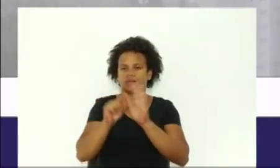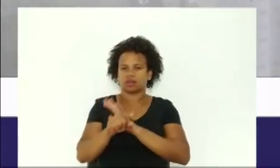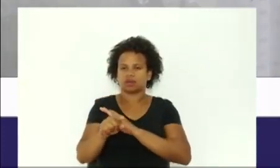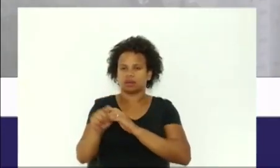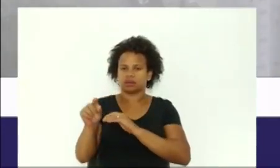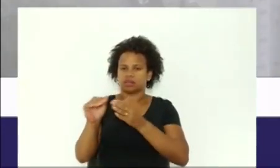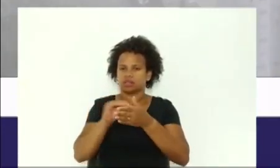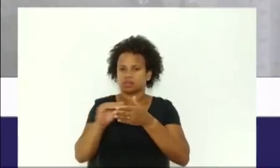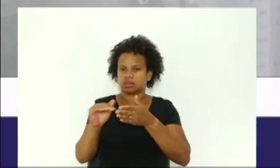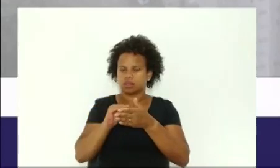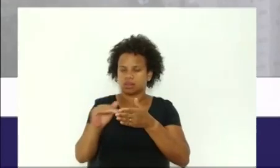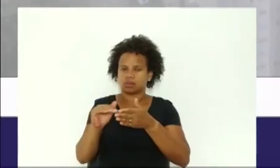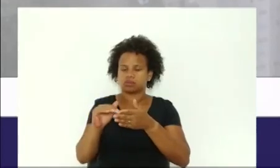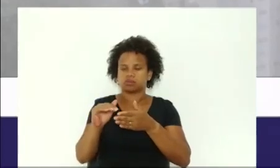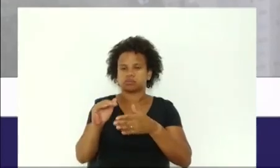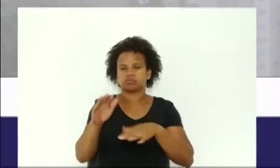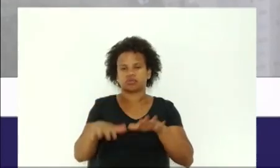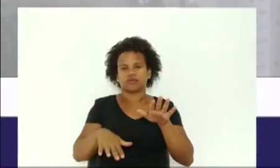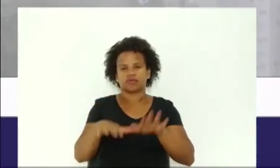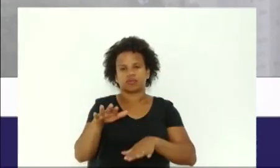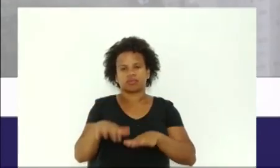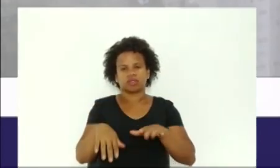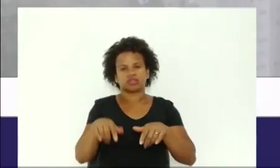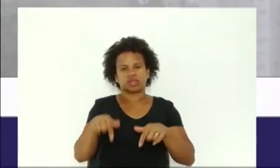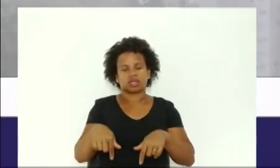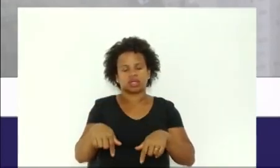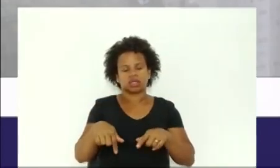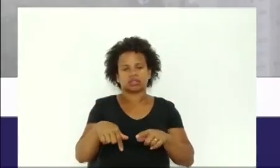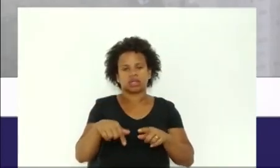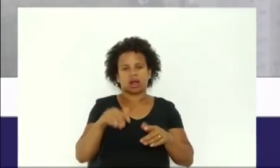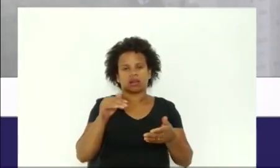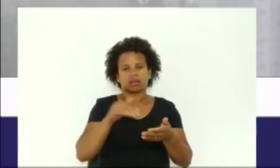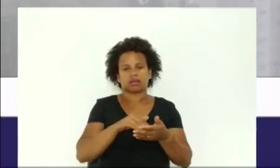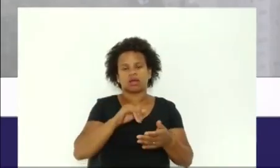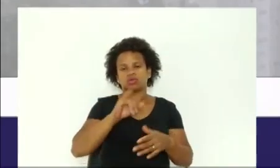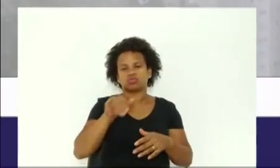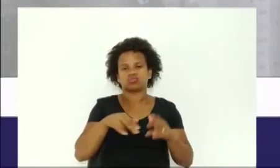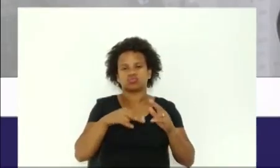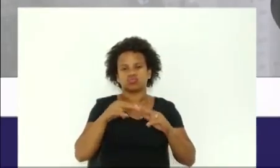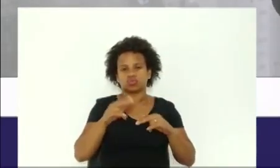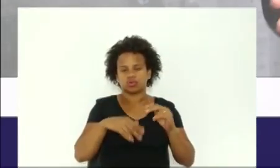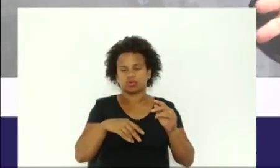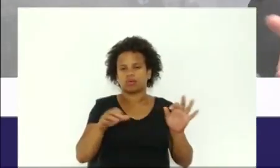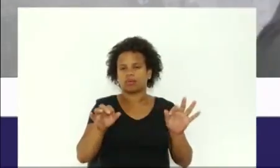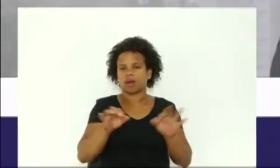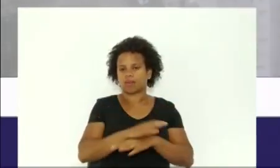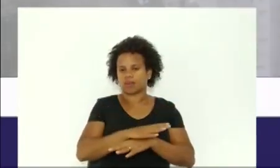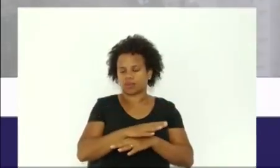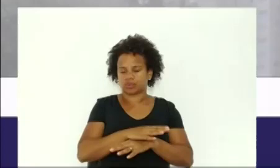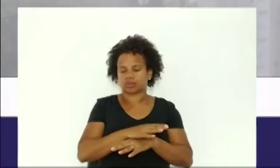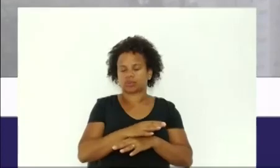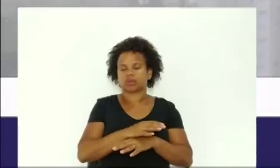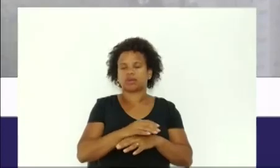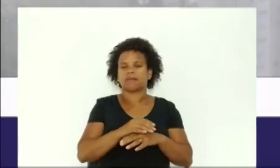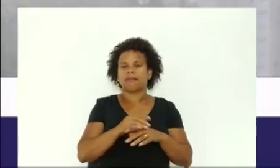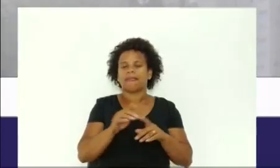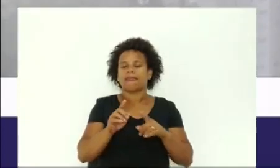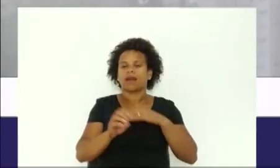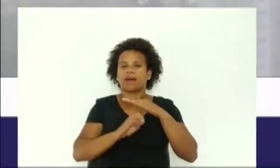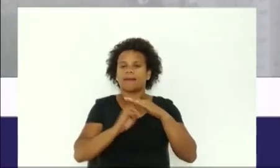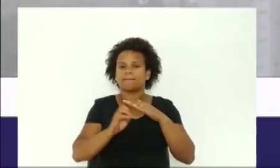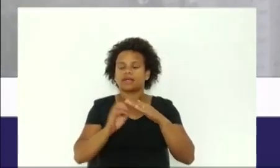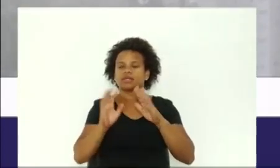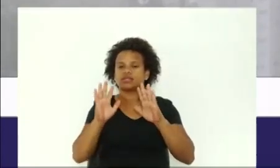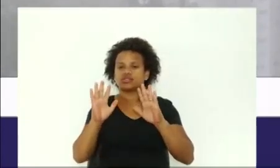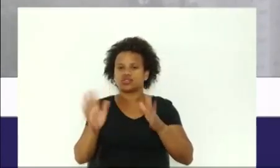secretário, provavelmente ainda esse semestre, né, ele fique pronto, e as empresas já estão, né, recebendo